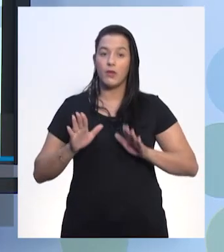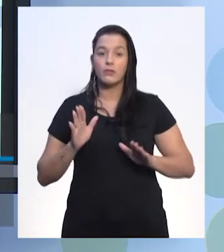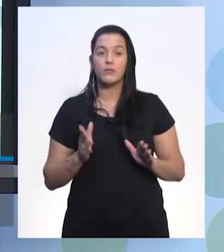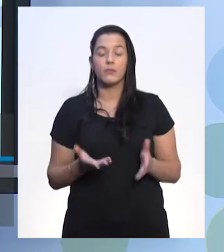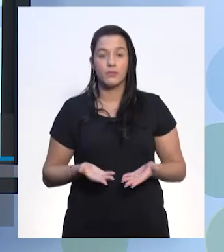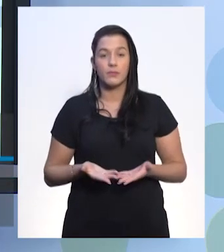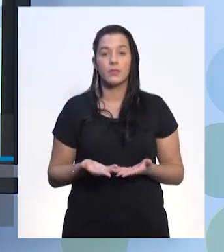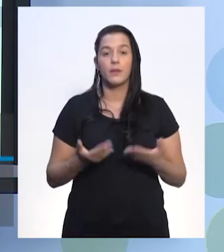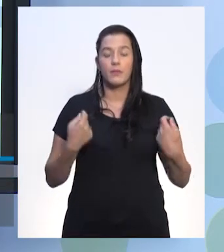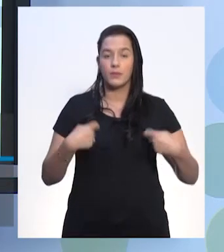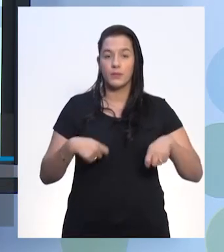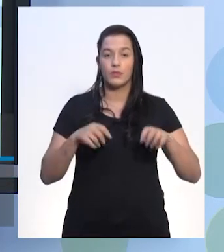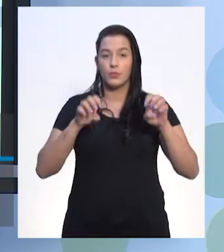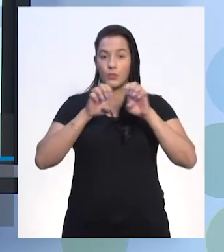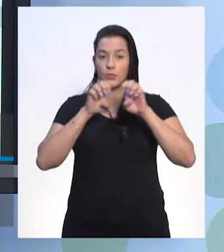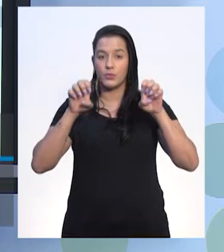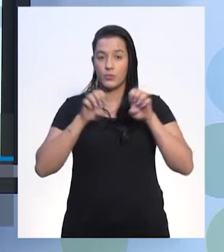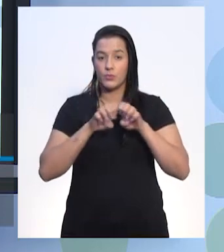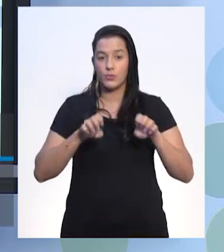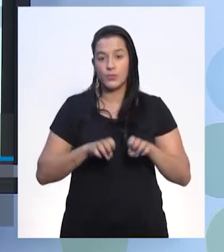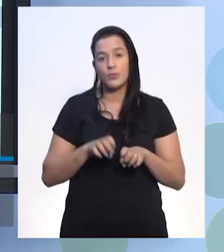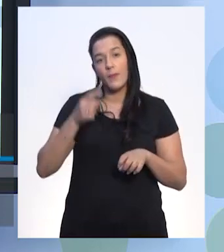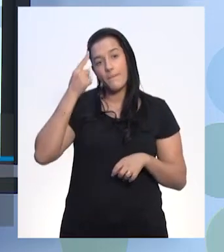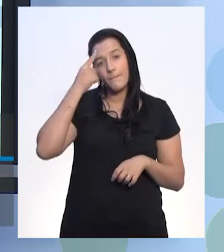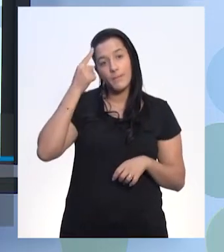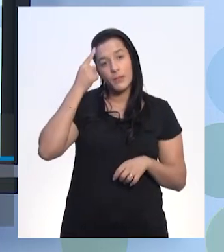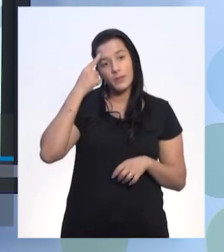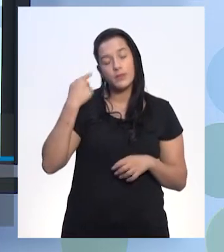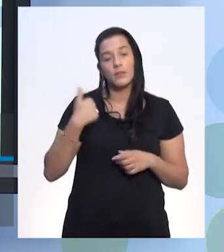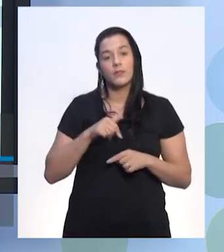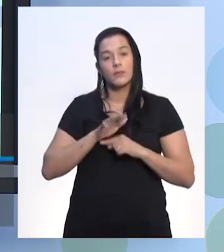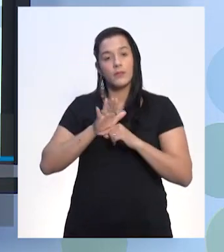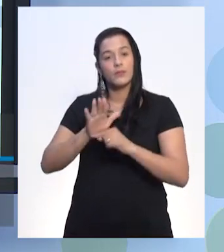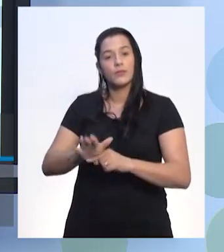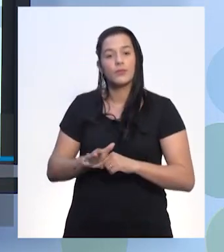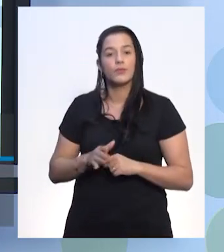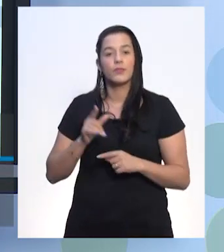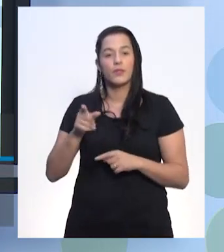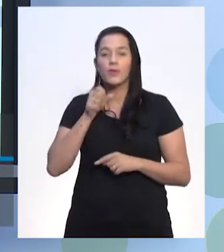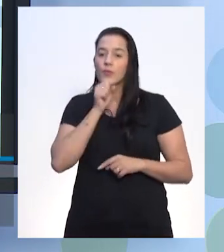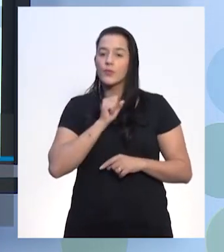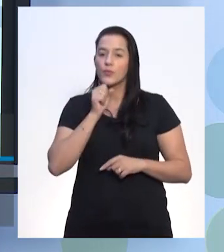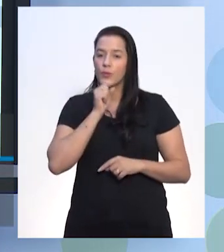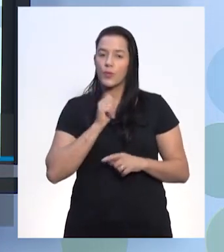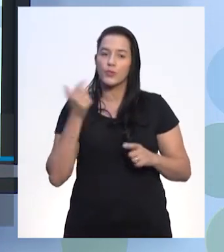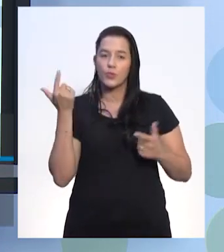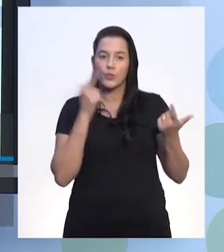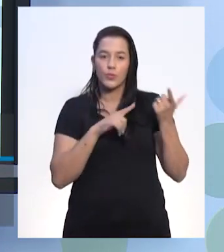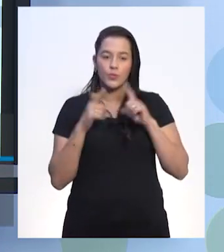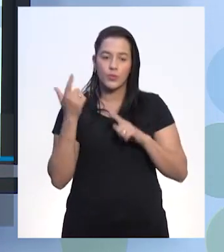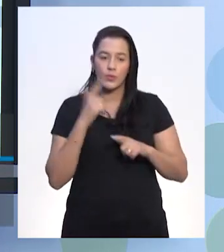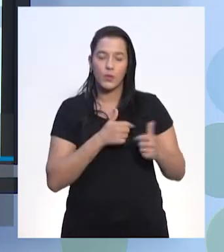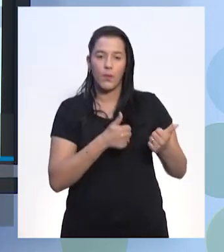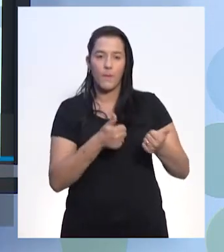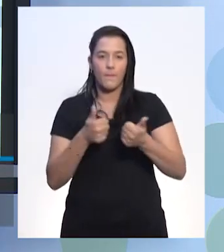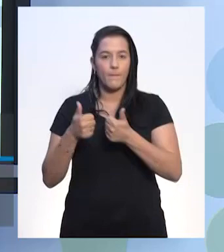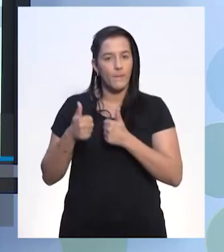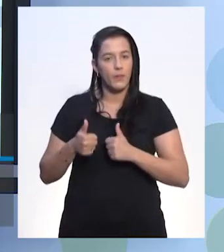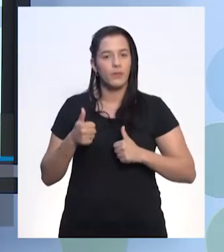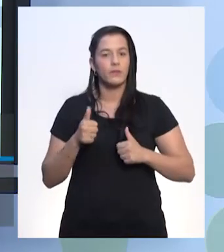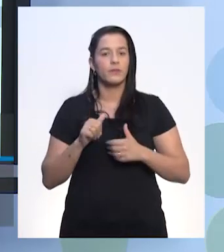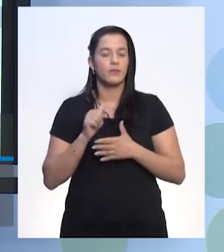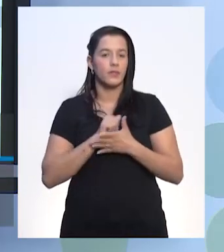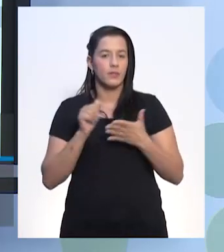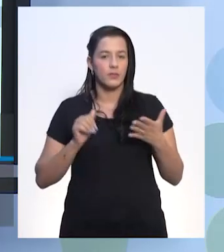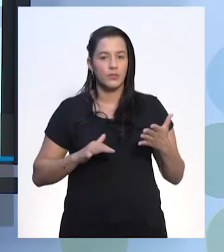uma estrutura pensada justamente para que os idosos consigam frequentar, praticar suas atividades ou